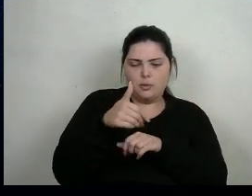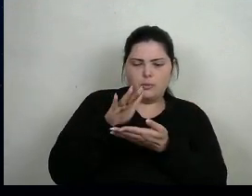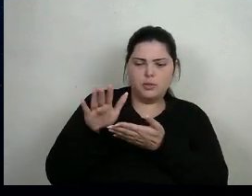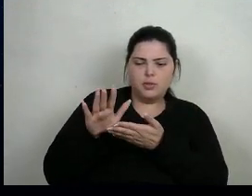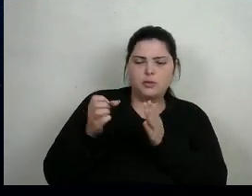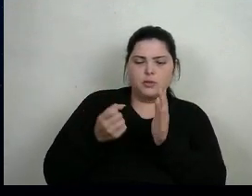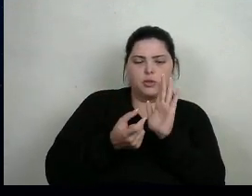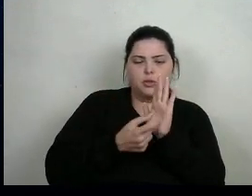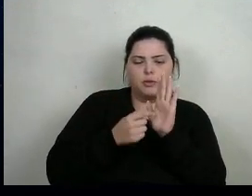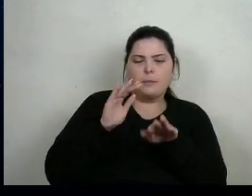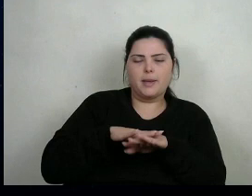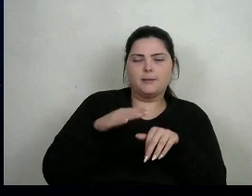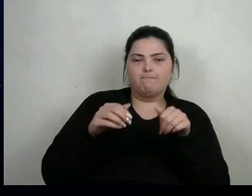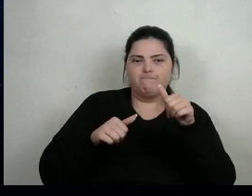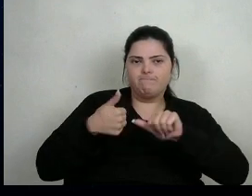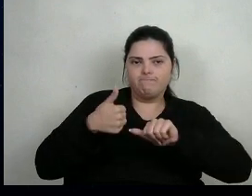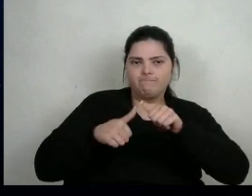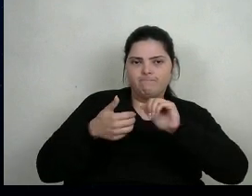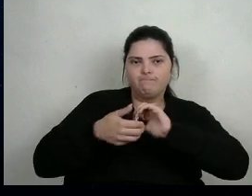certo